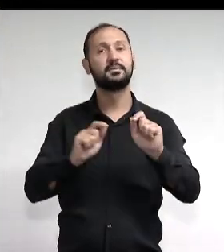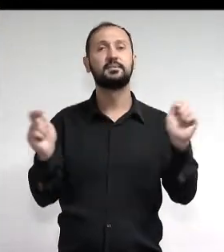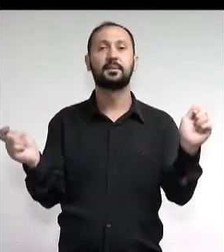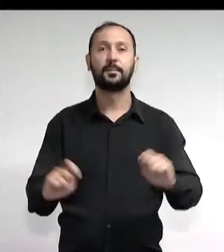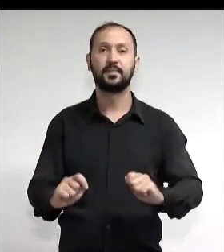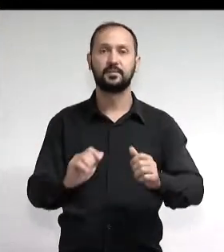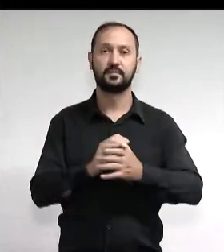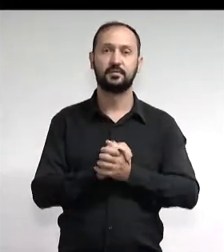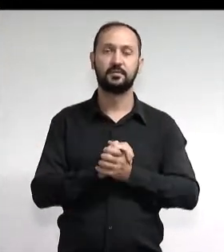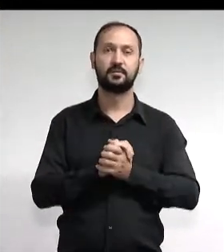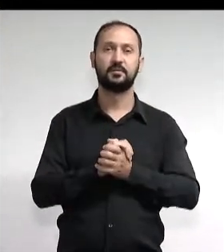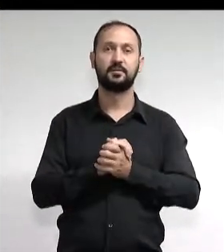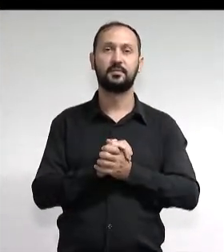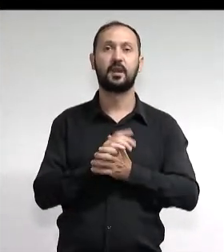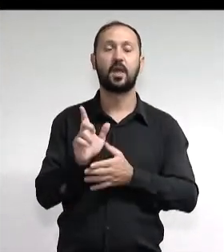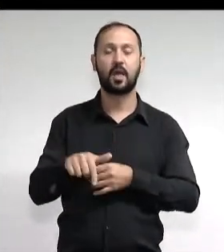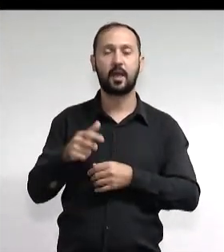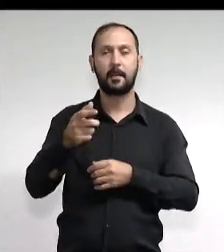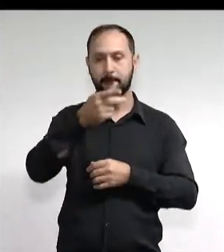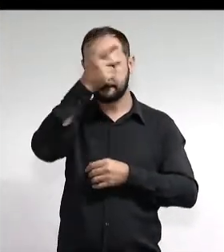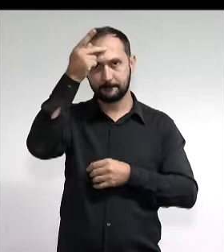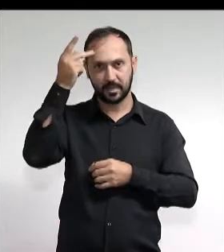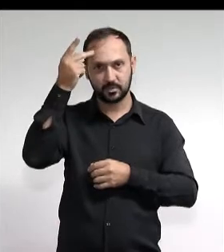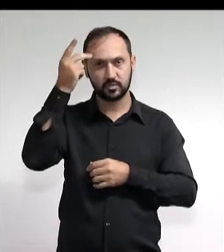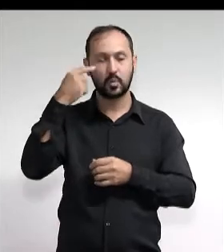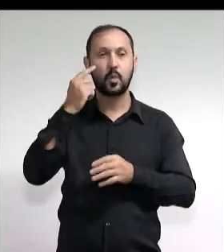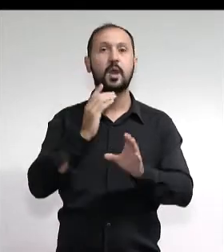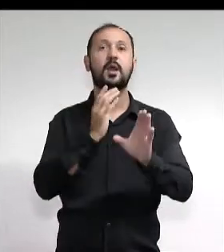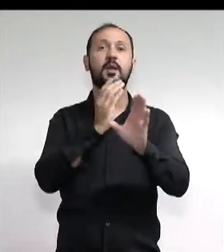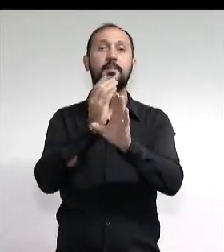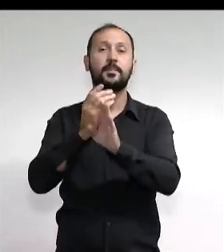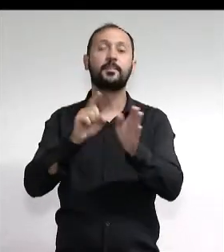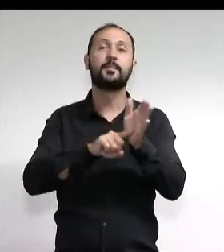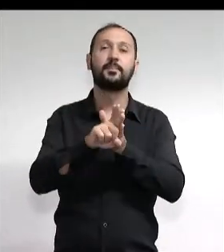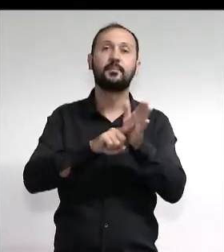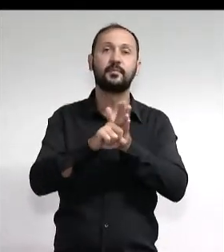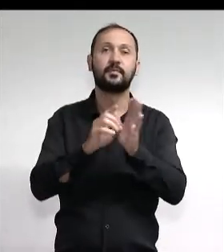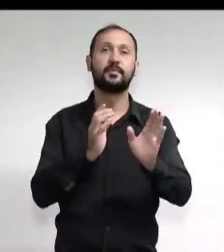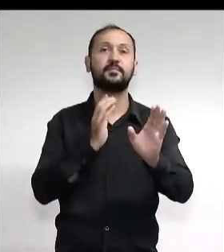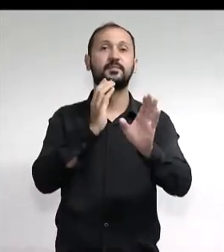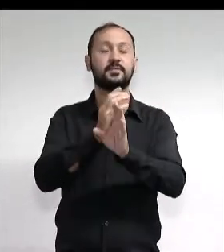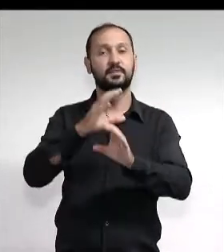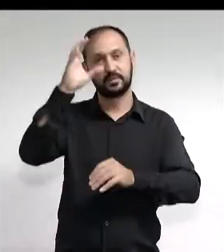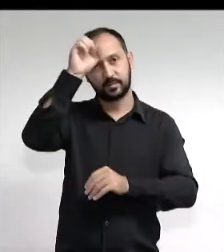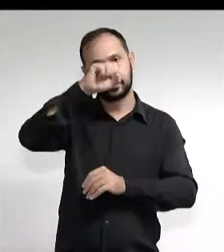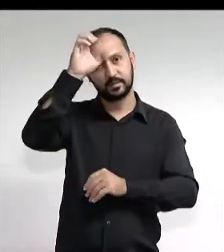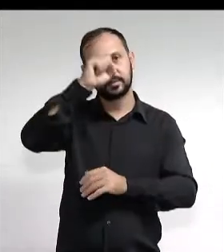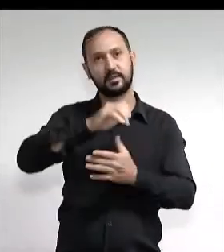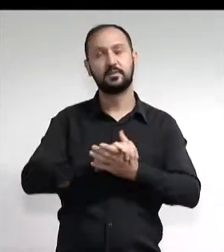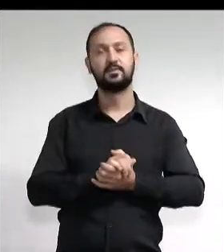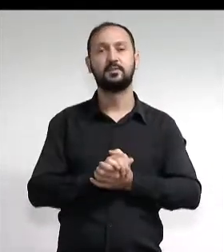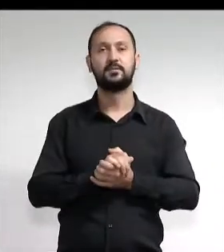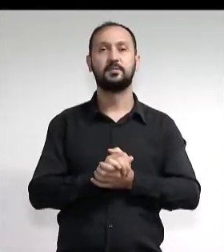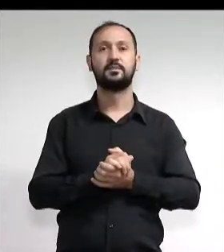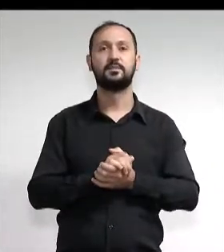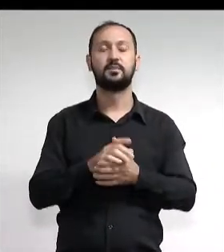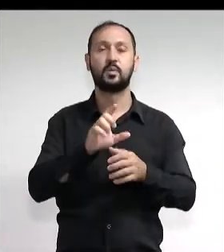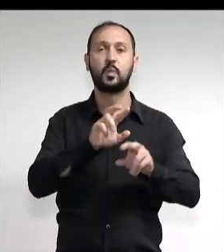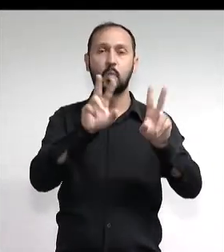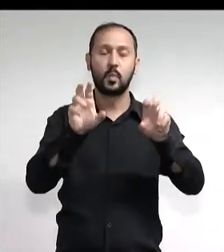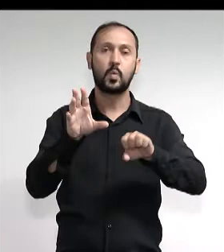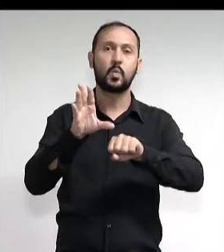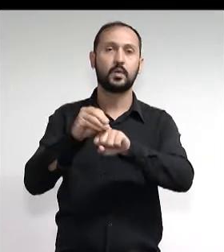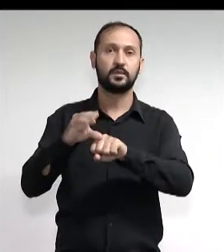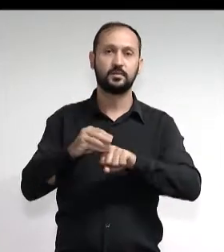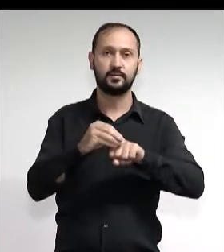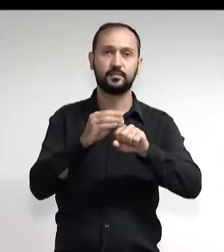pensa nesse potencial. Então, são pessoas que apresentam facilidade de aprendizagem numa área